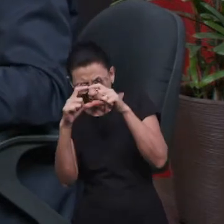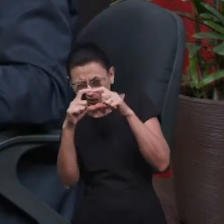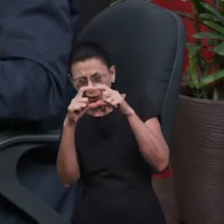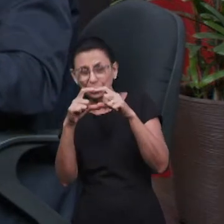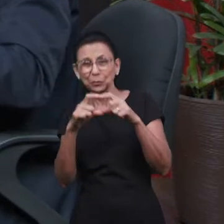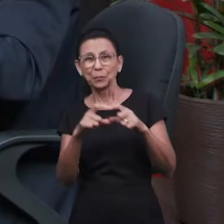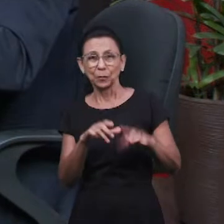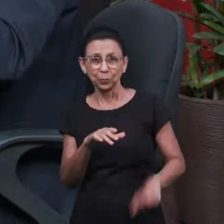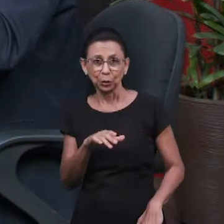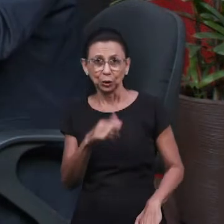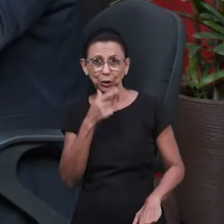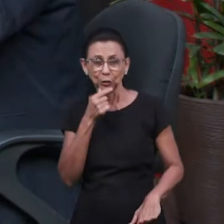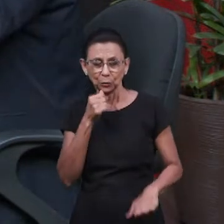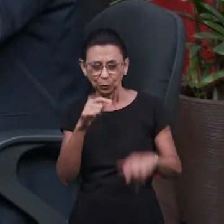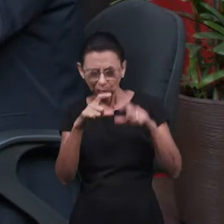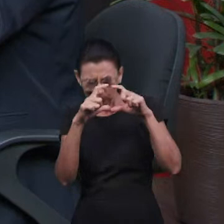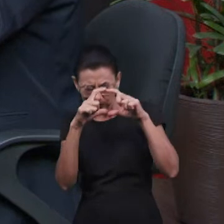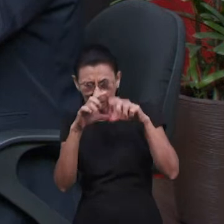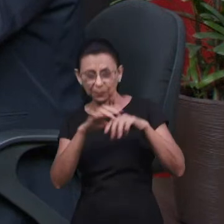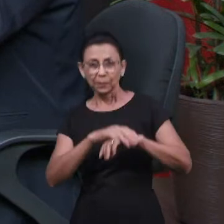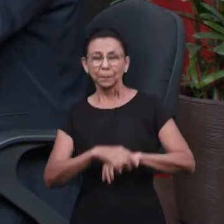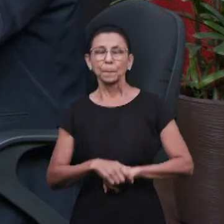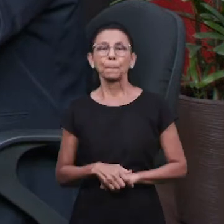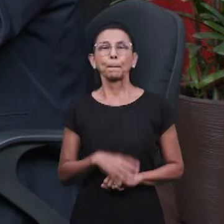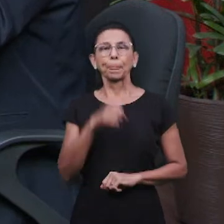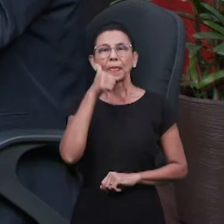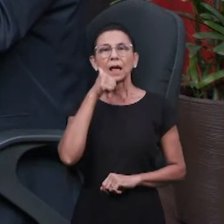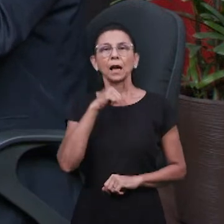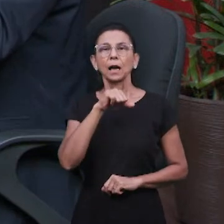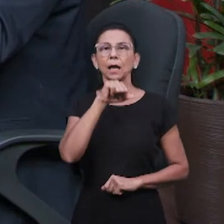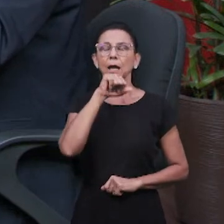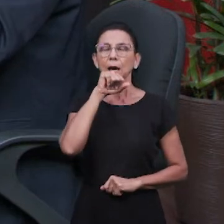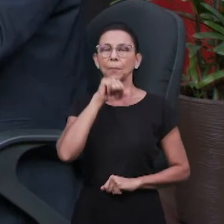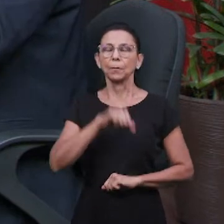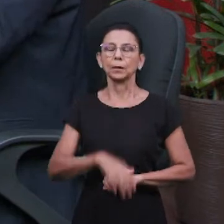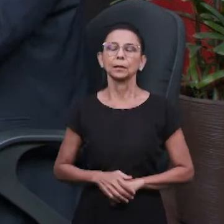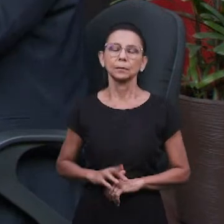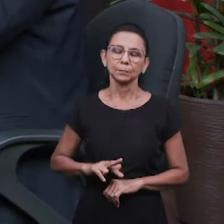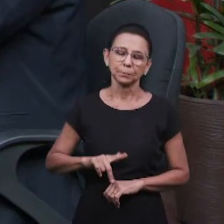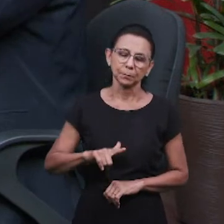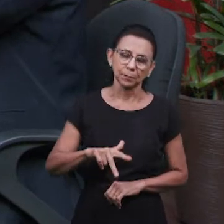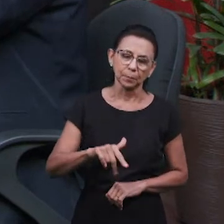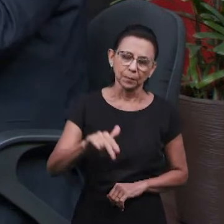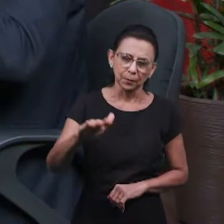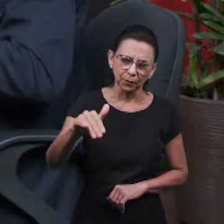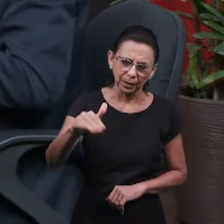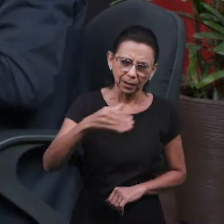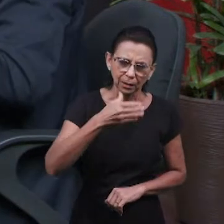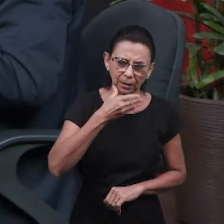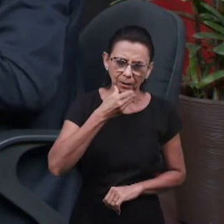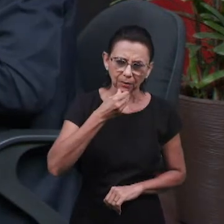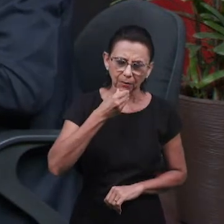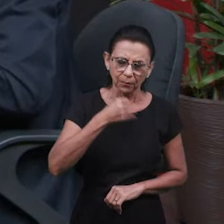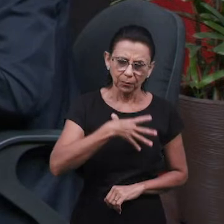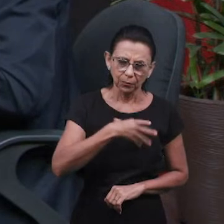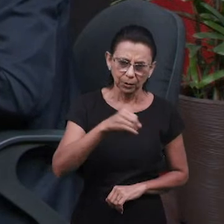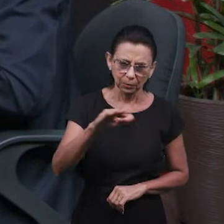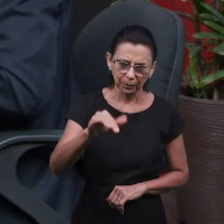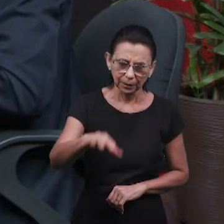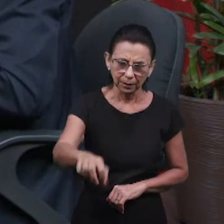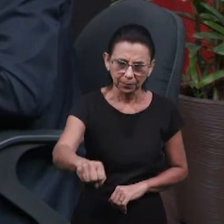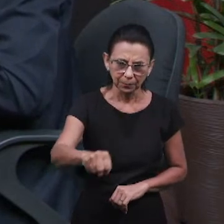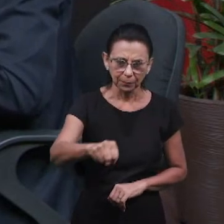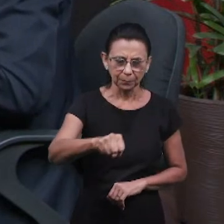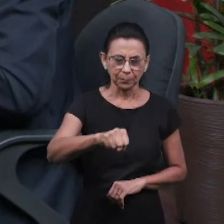pouco chegou a mãe dele, foi lá pra frente, buscou ele, sentou com ele acalmou. Eu, depois do culto, eu fui saber que ele